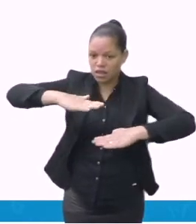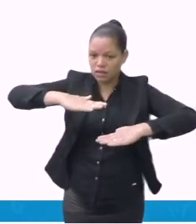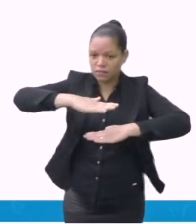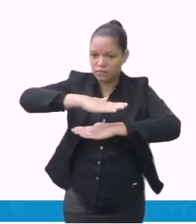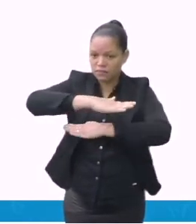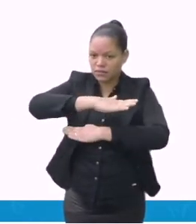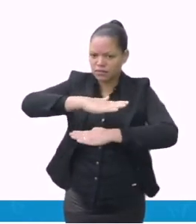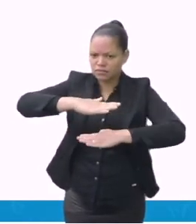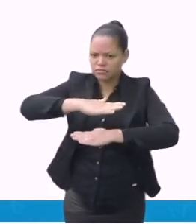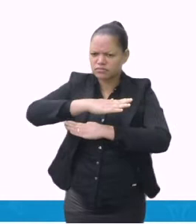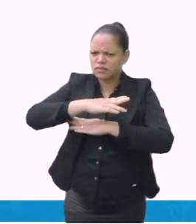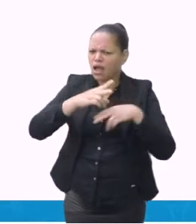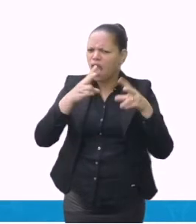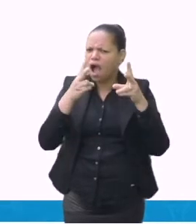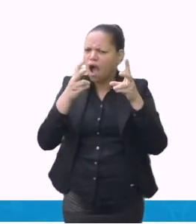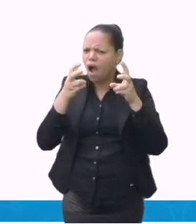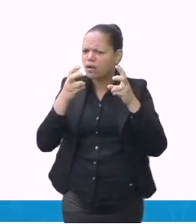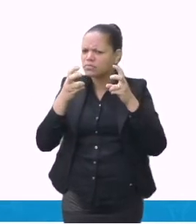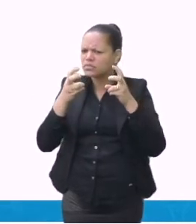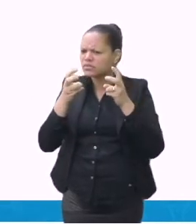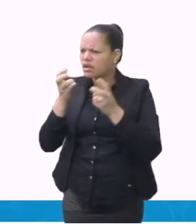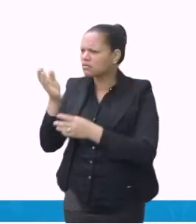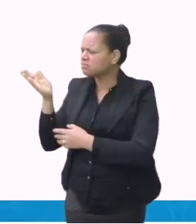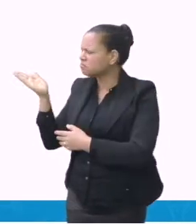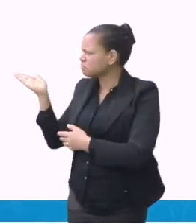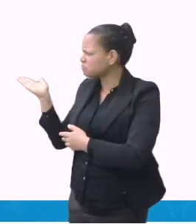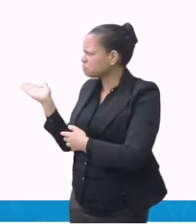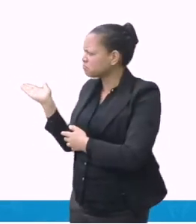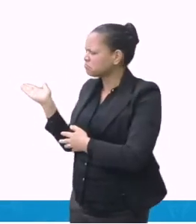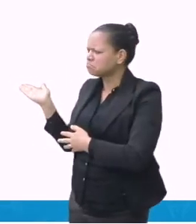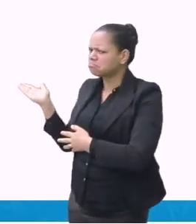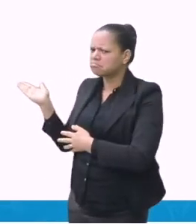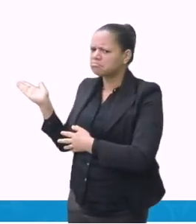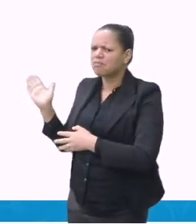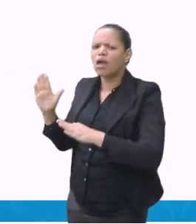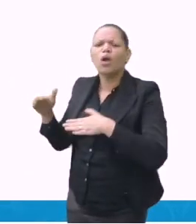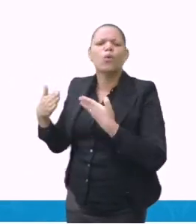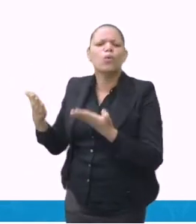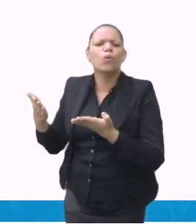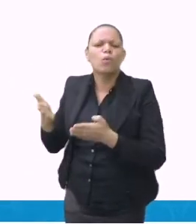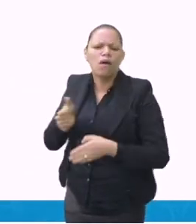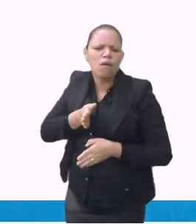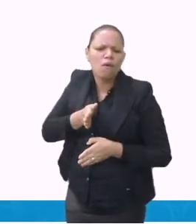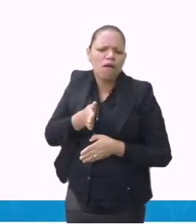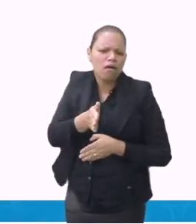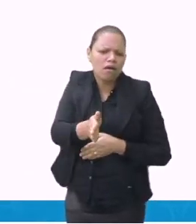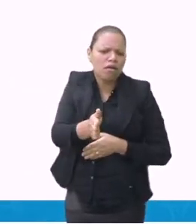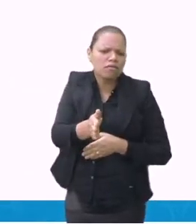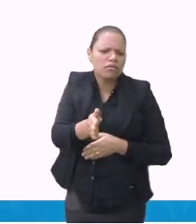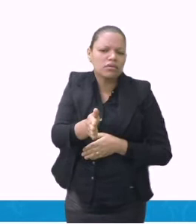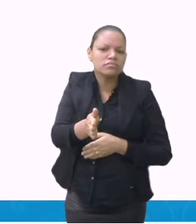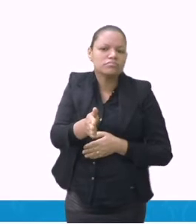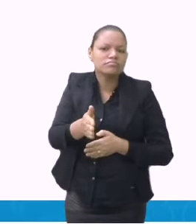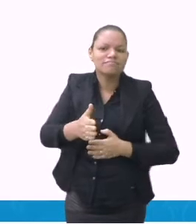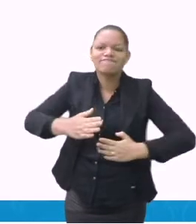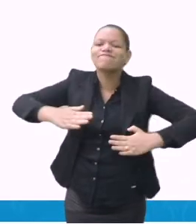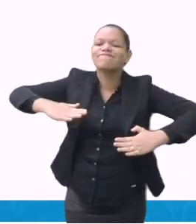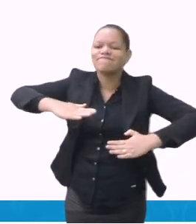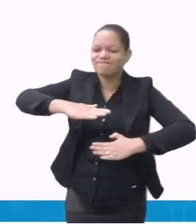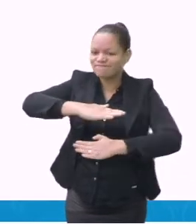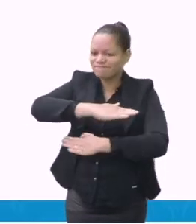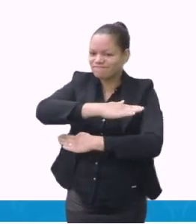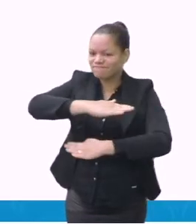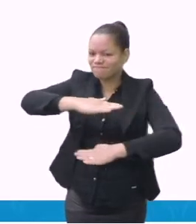duas retas aqui, elas são perpendiculares ou elas são paralelas? Elas são